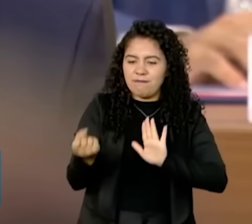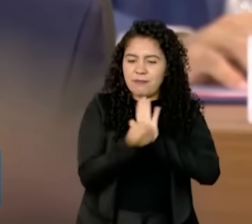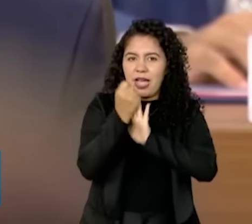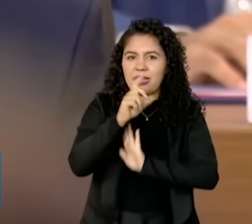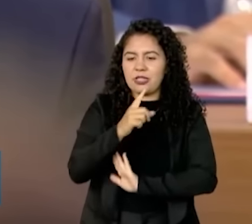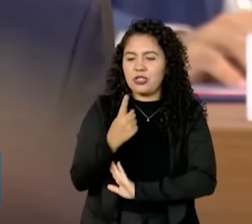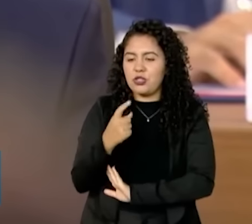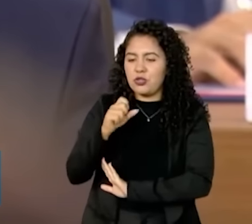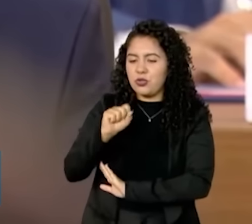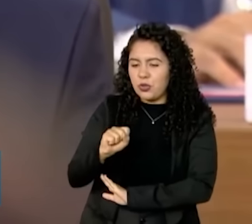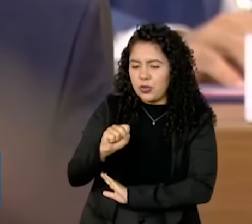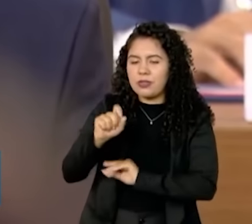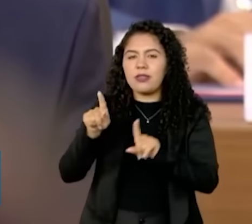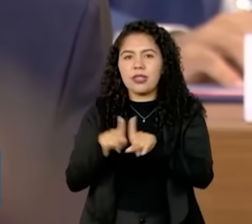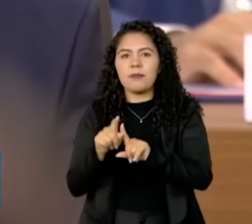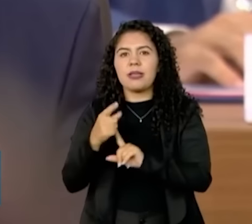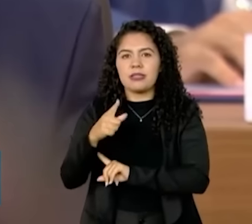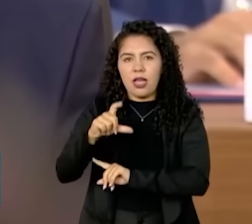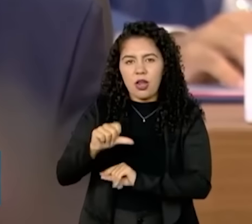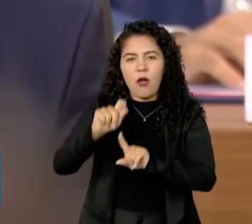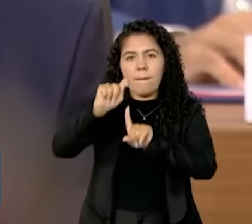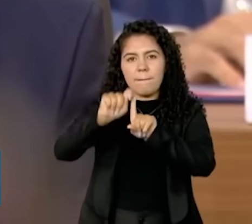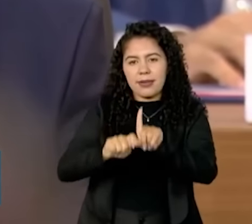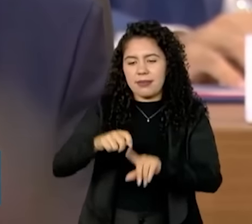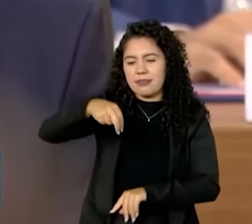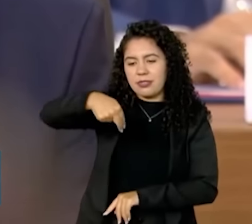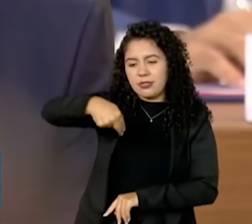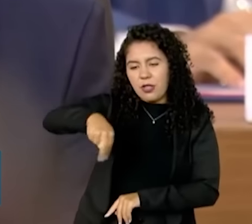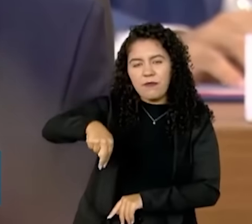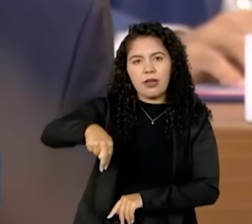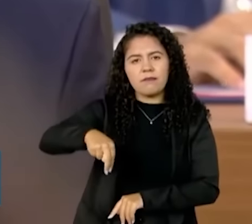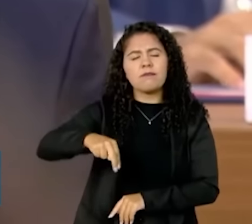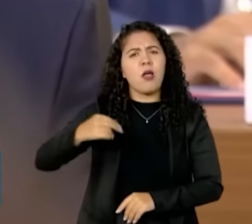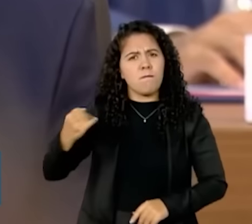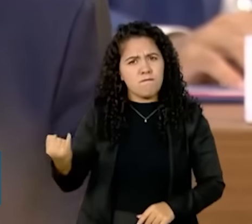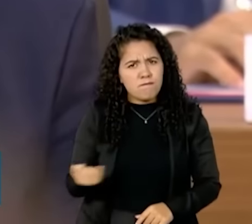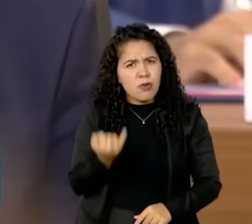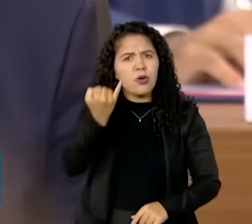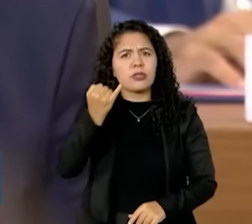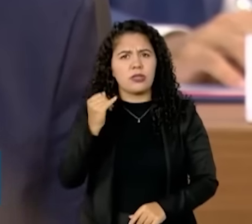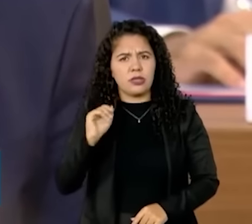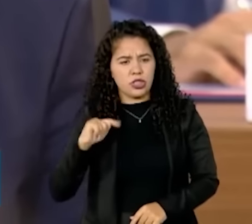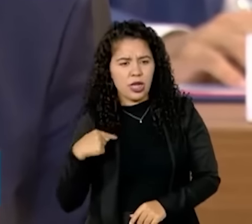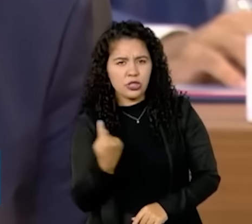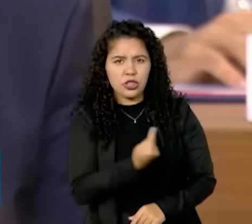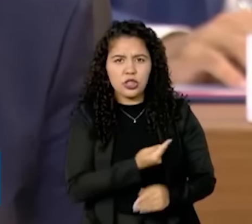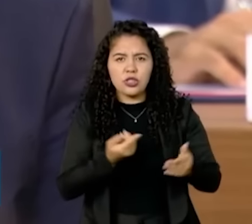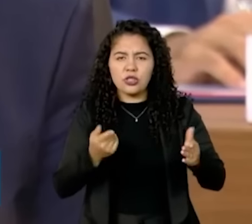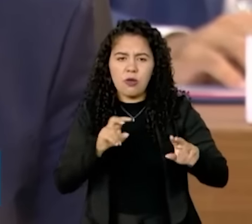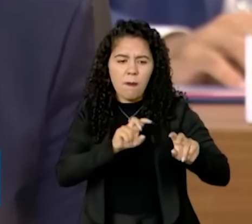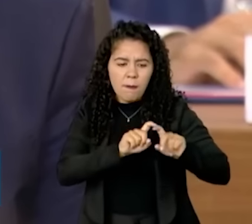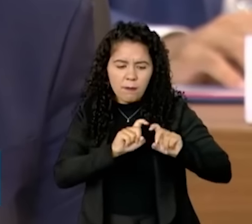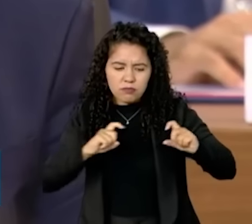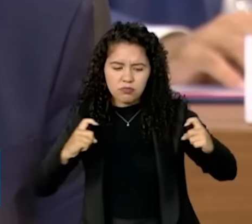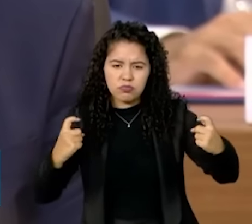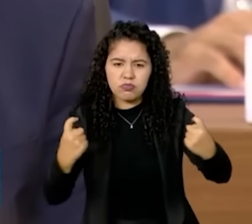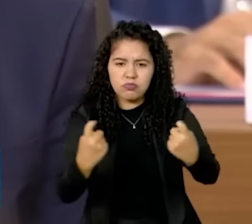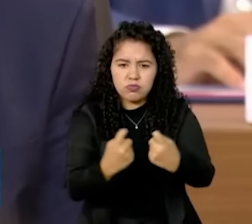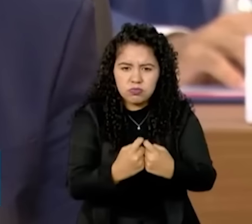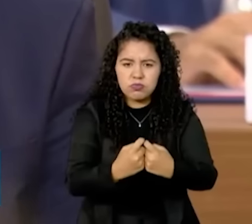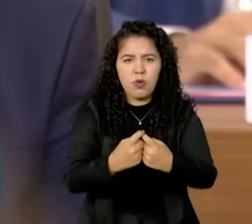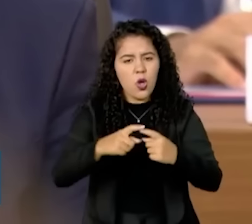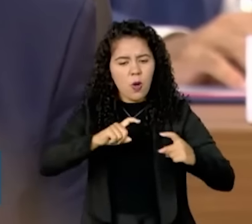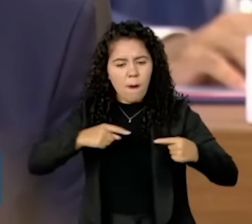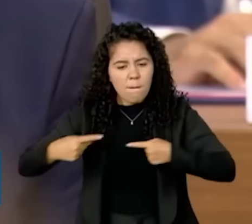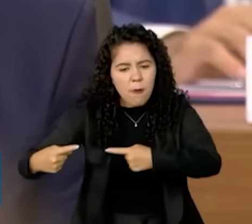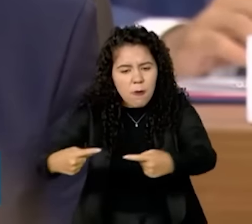das nações mais ricas do mundo. É muito importante o que vamos discutir aqui e eu tenho certeza que se